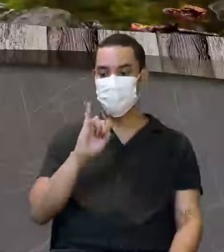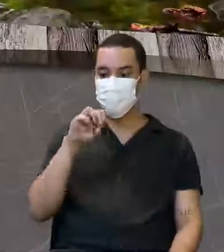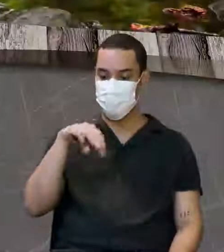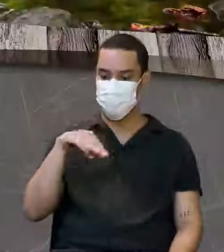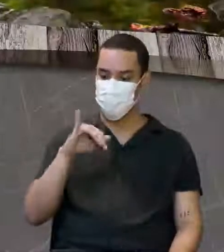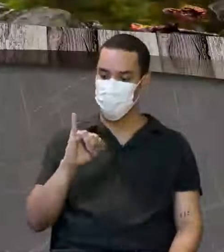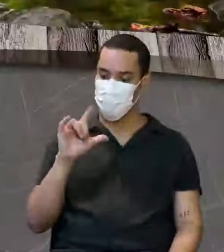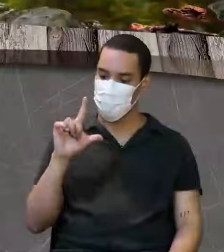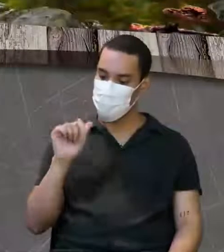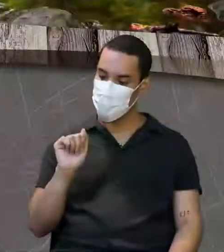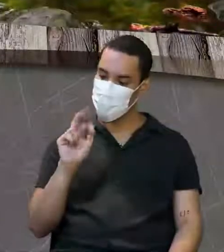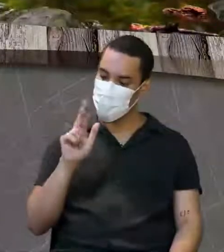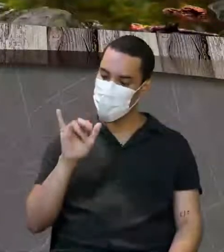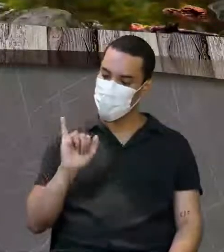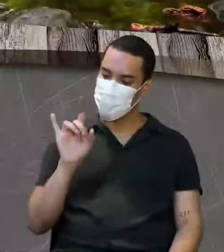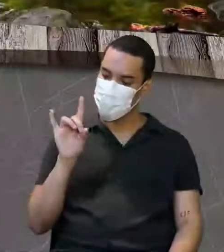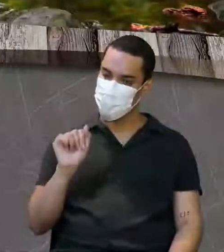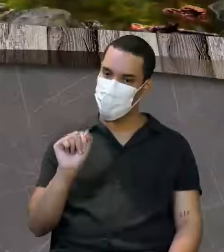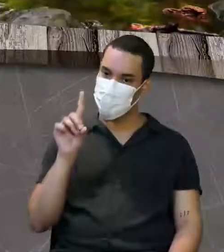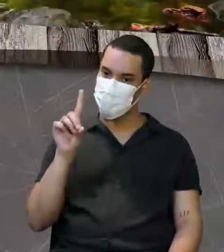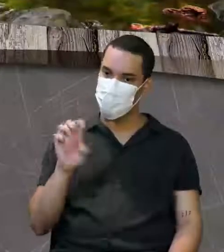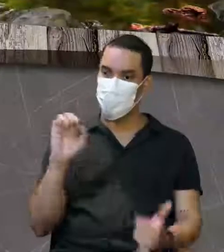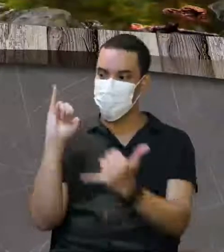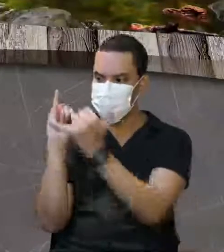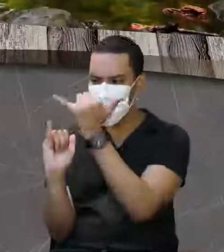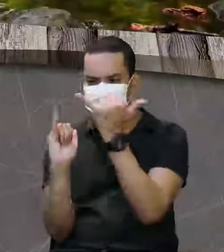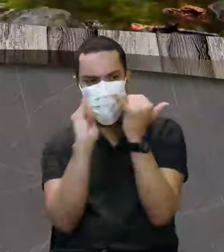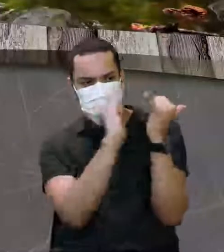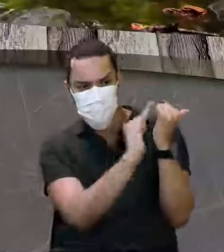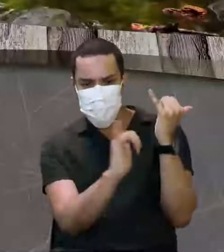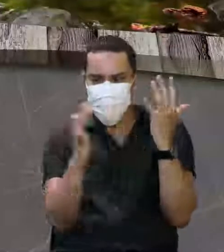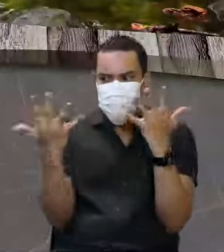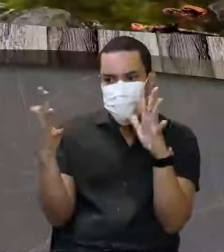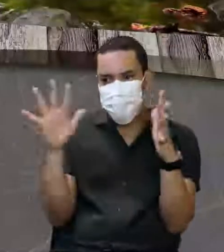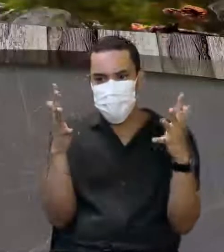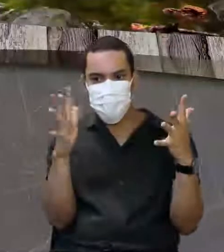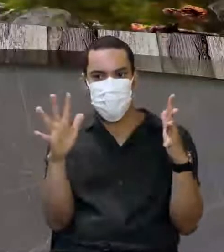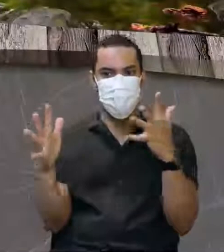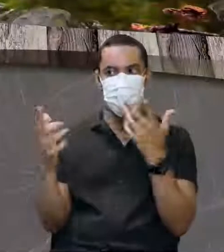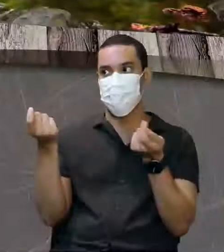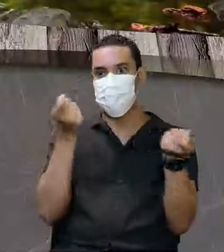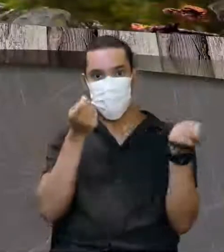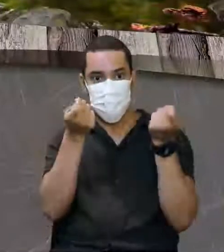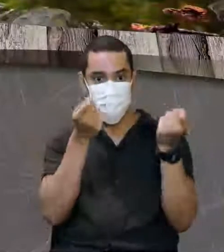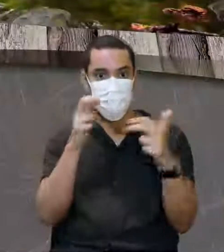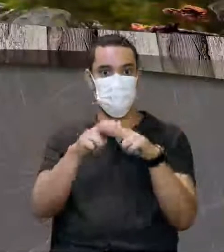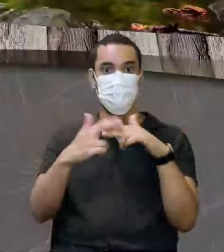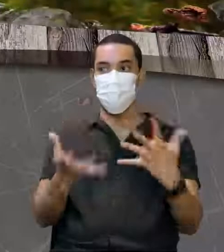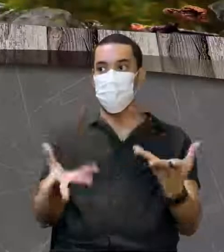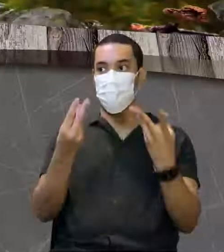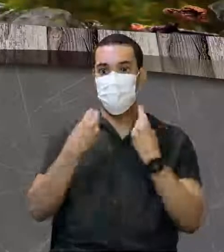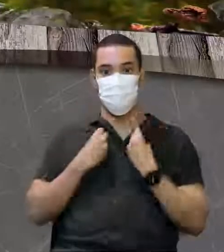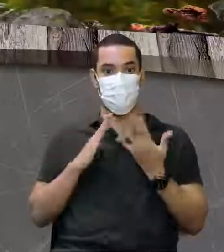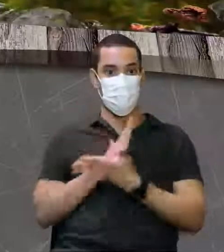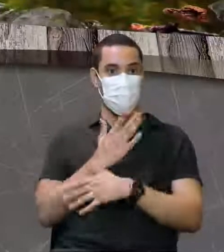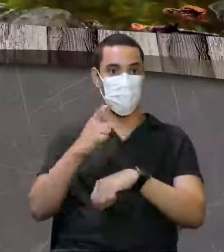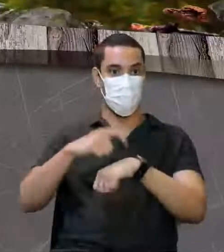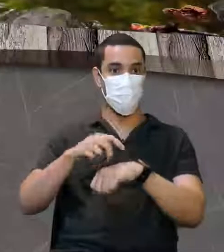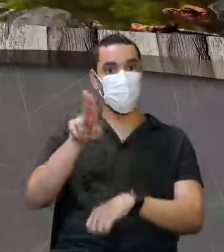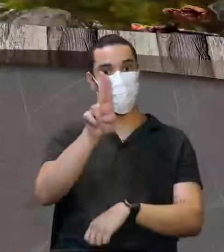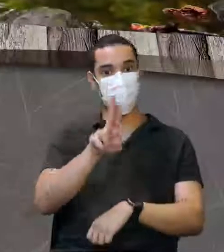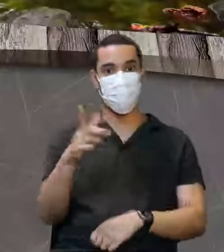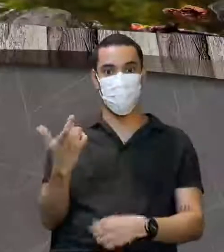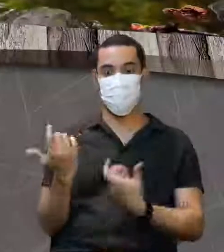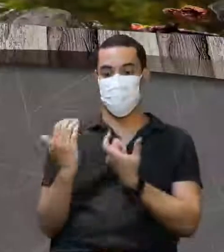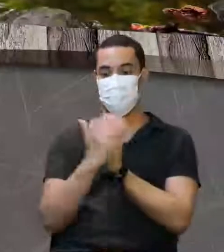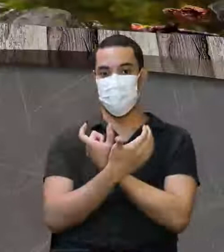similaridade, tá? No espaço, no ambiente que nós tínhamos, a presença de grandes pelos faz com que a gente, né, em alguns momentos, utilize até esse